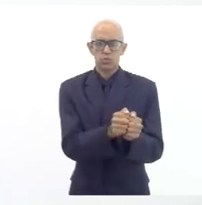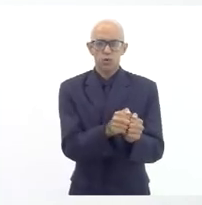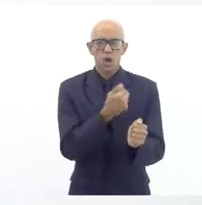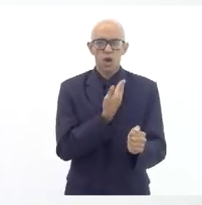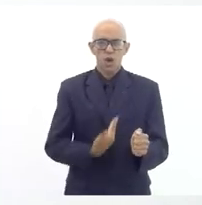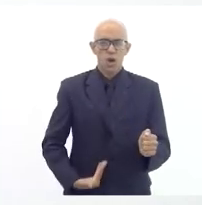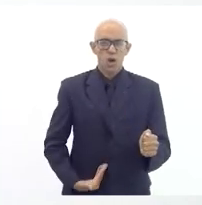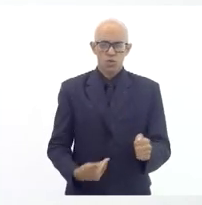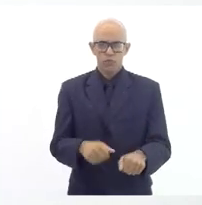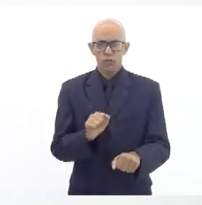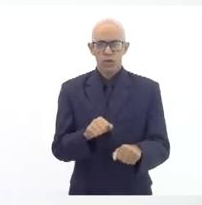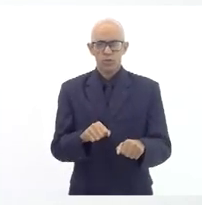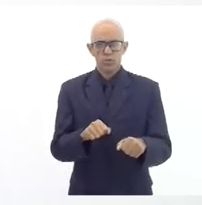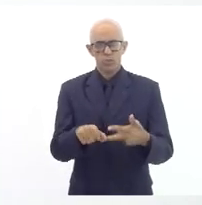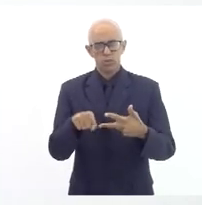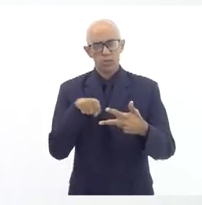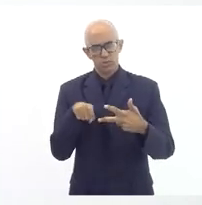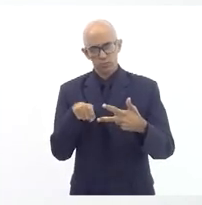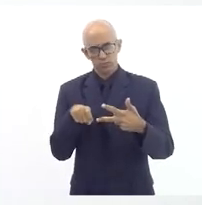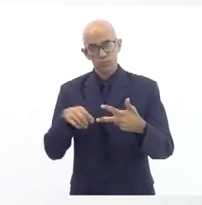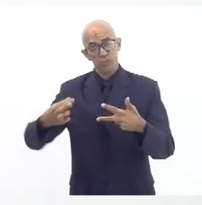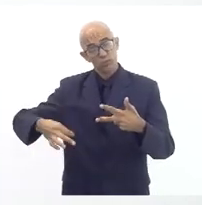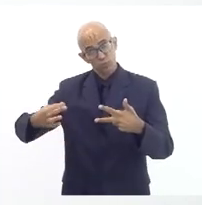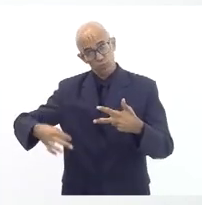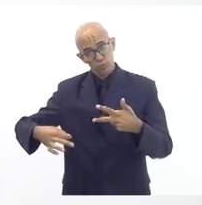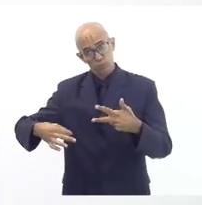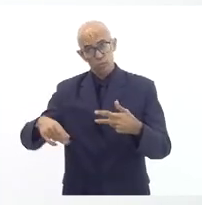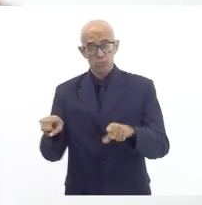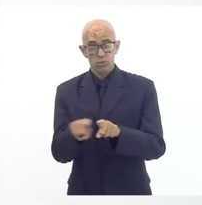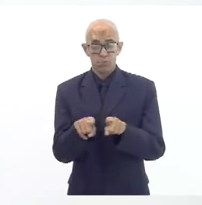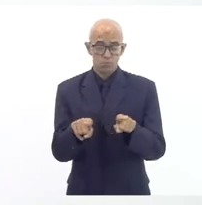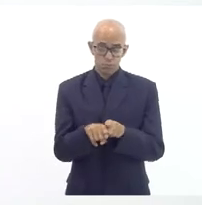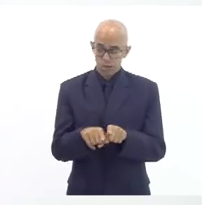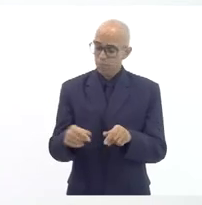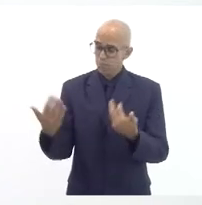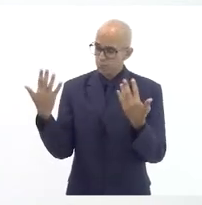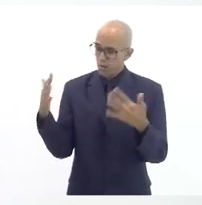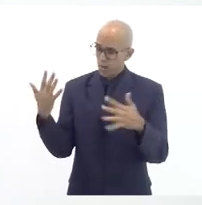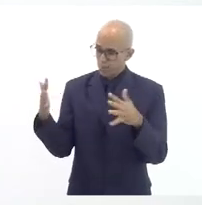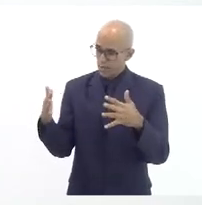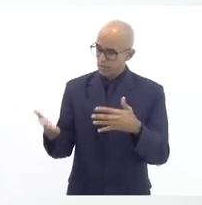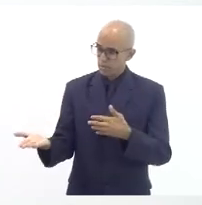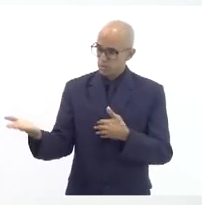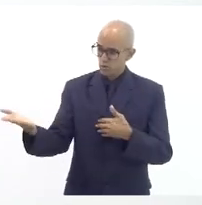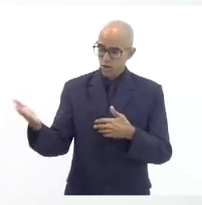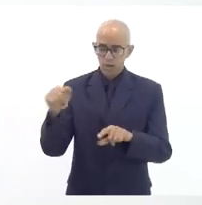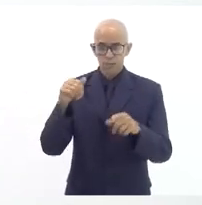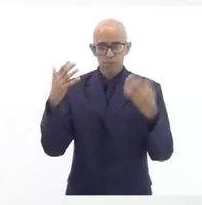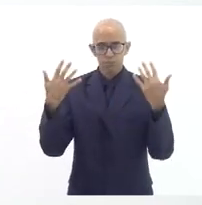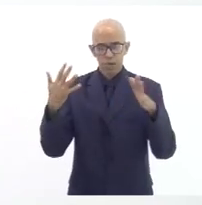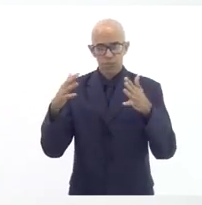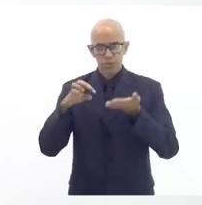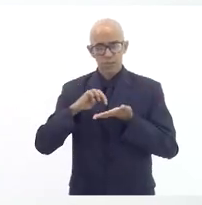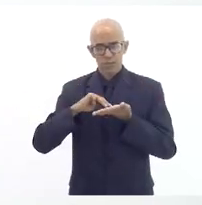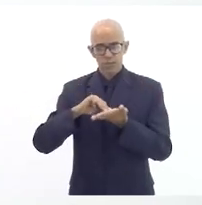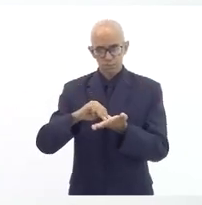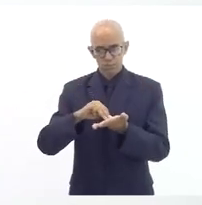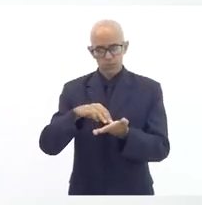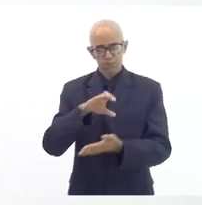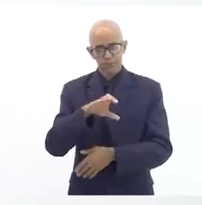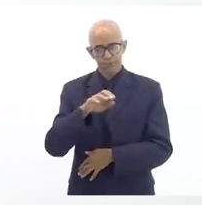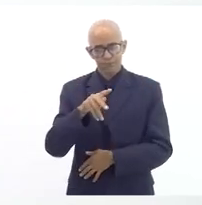demais poderes, tanto o poder executivo quanto o poder judiciário. Então, parabéns à Vossa Excelência, parabéns à missão que a CPI